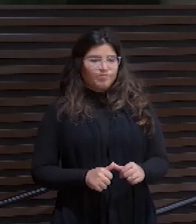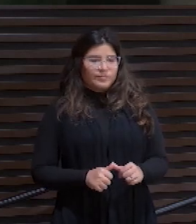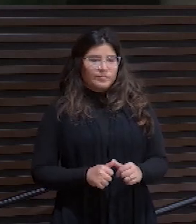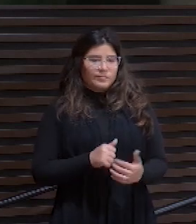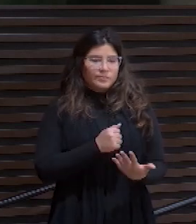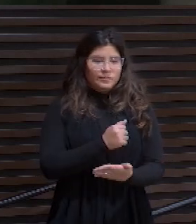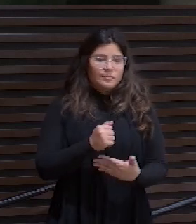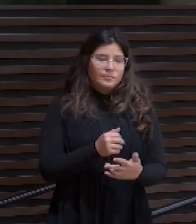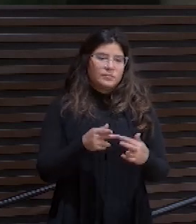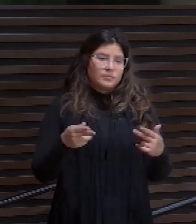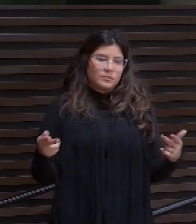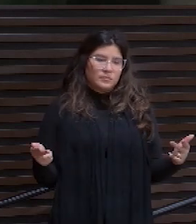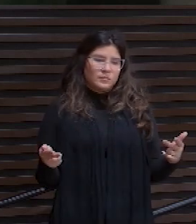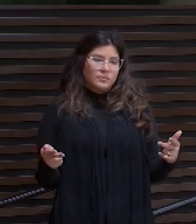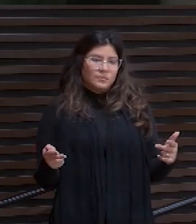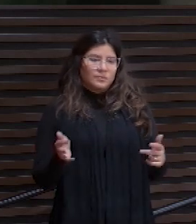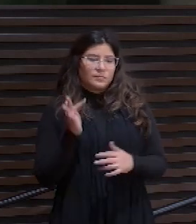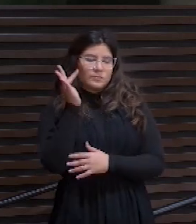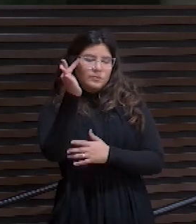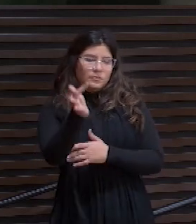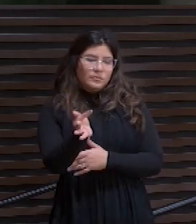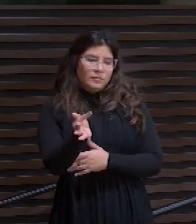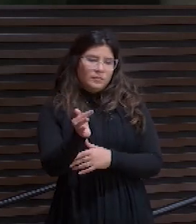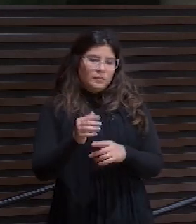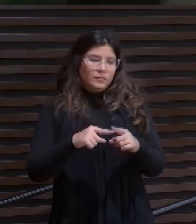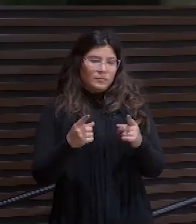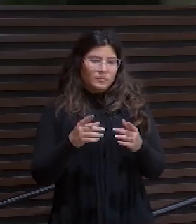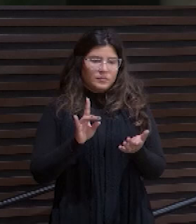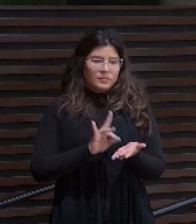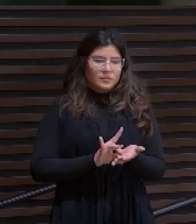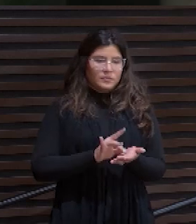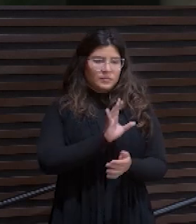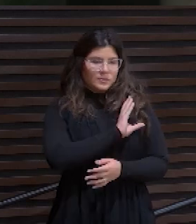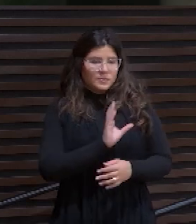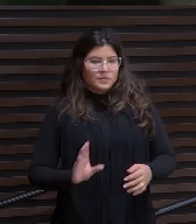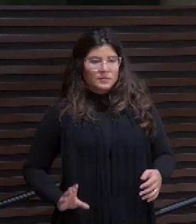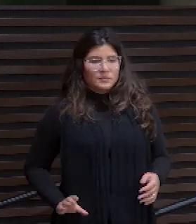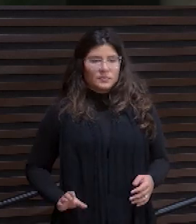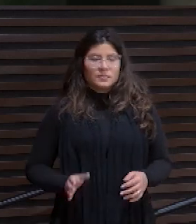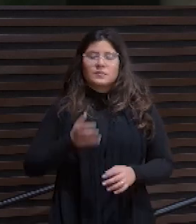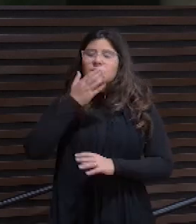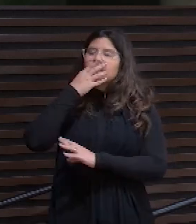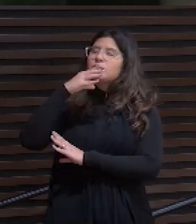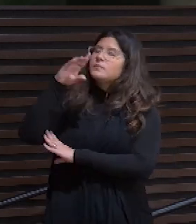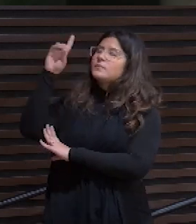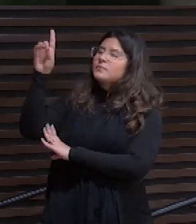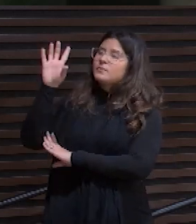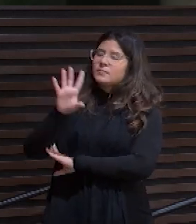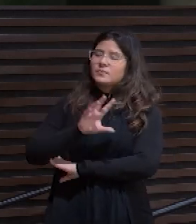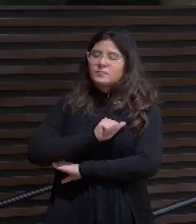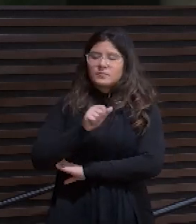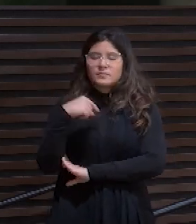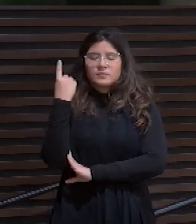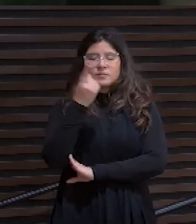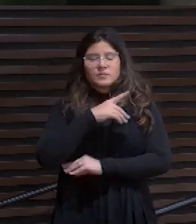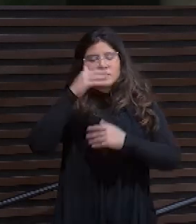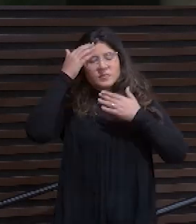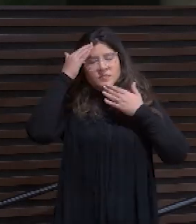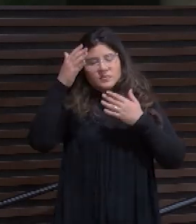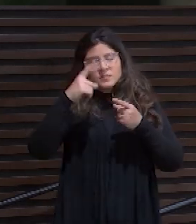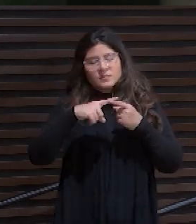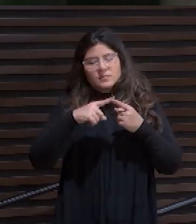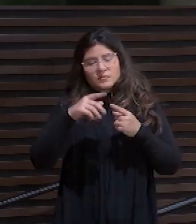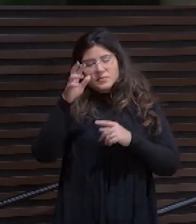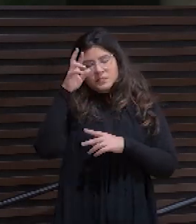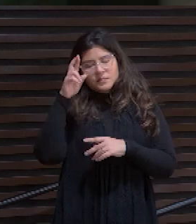o corpo, a realidade, é Cristo. Pai amado, nós somos gratos porque o Senhor nos deu